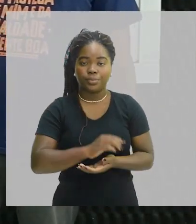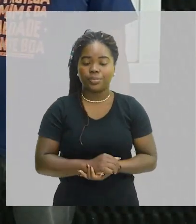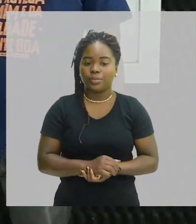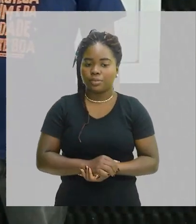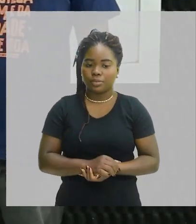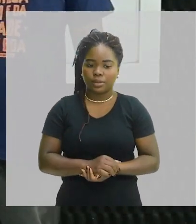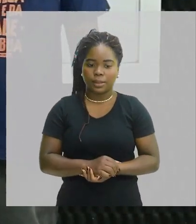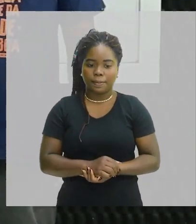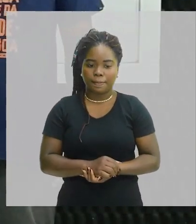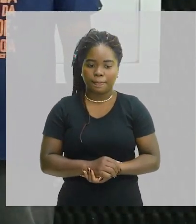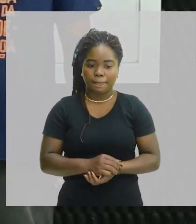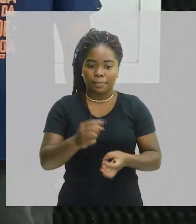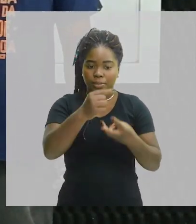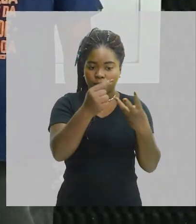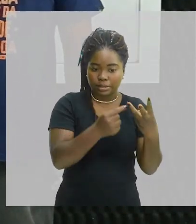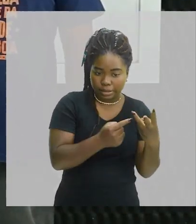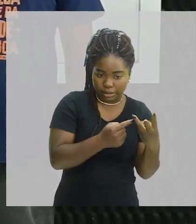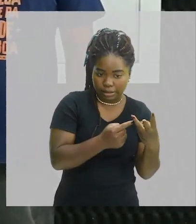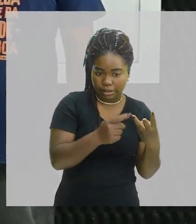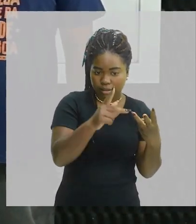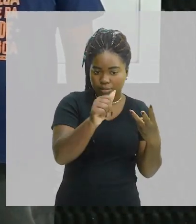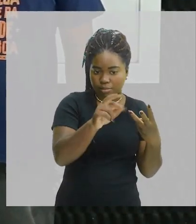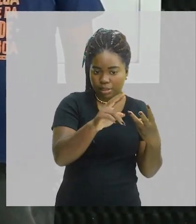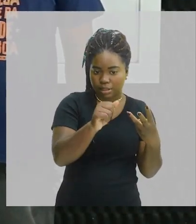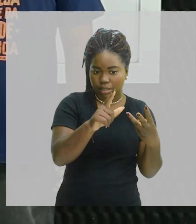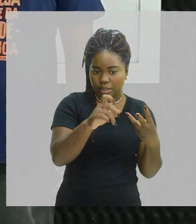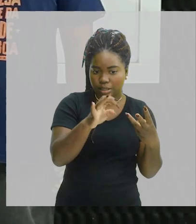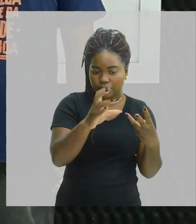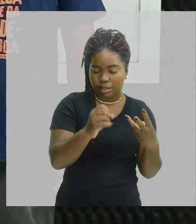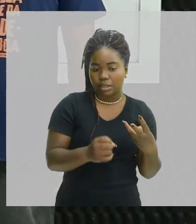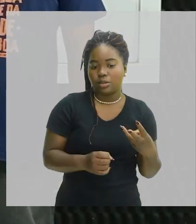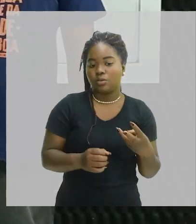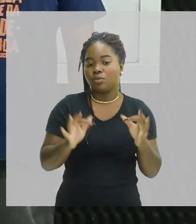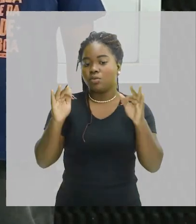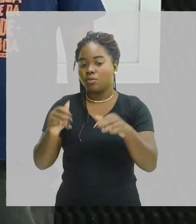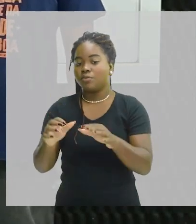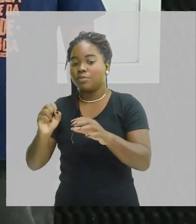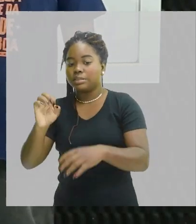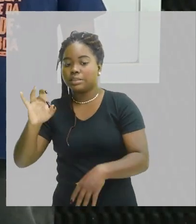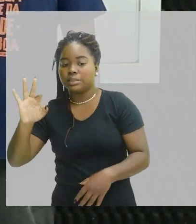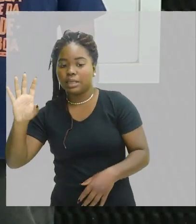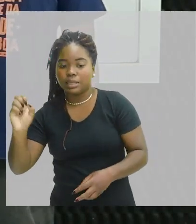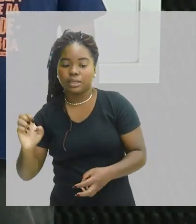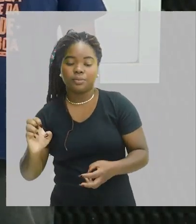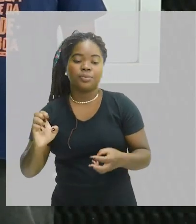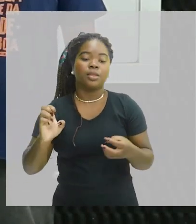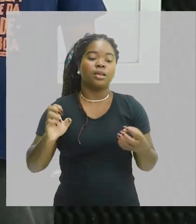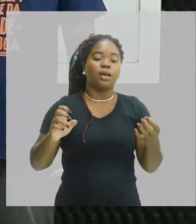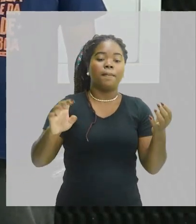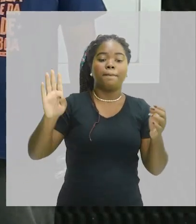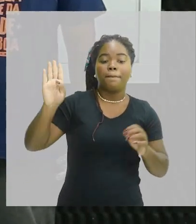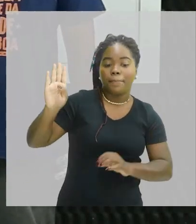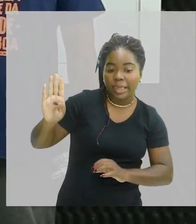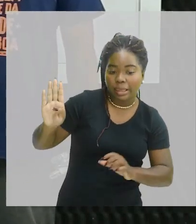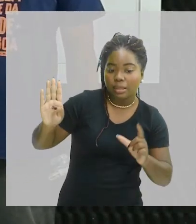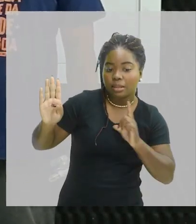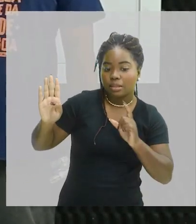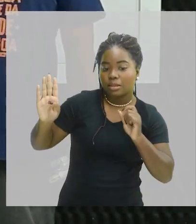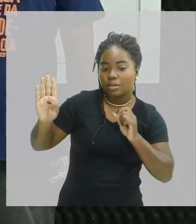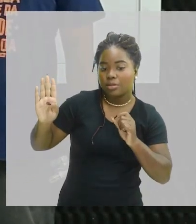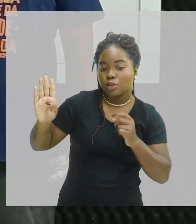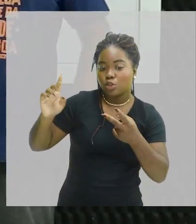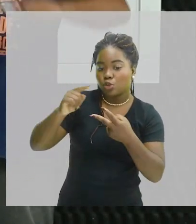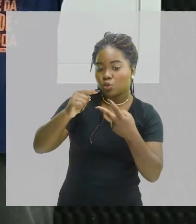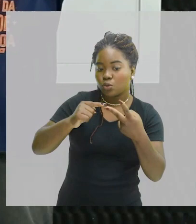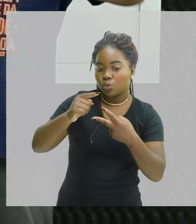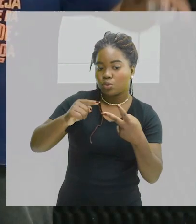3 se associando em paralelo e o resultado disso se associando em série. Na letra B, eu tenho 2